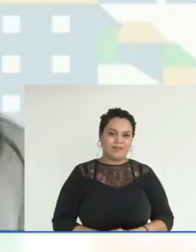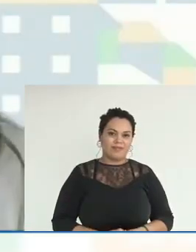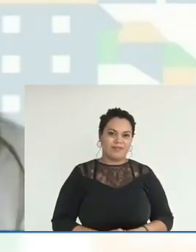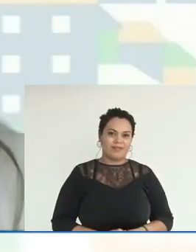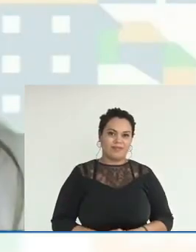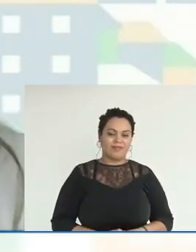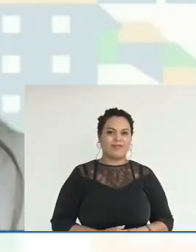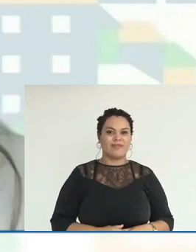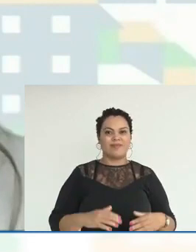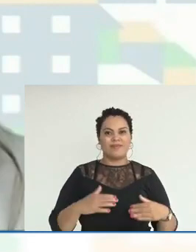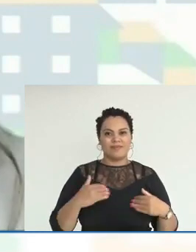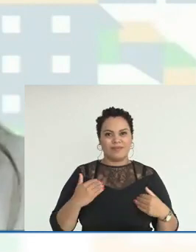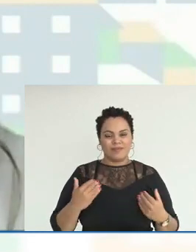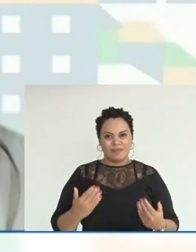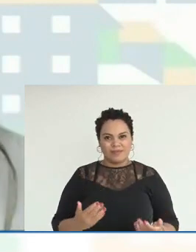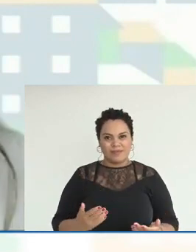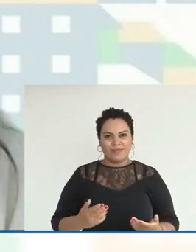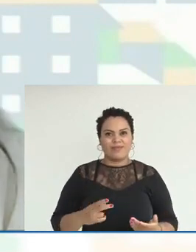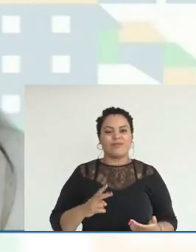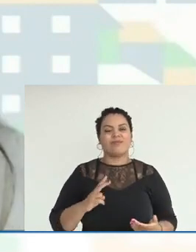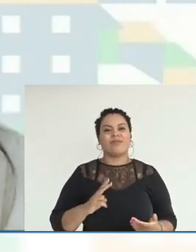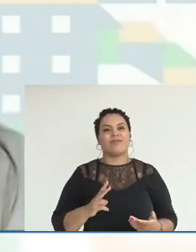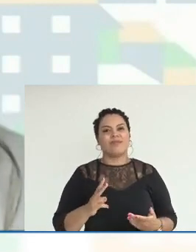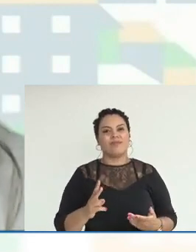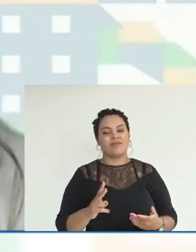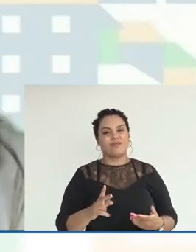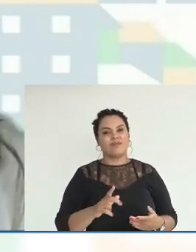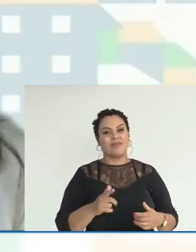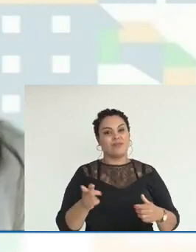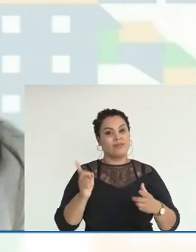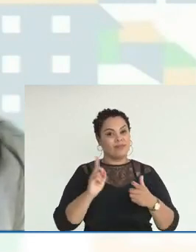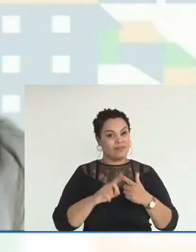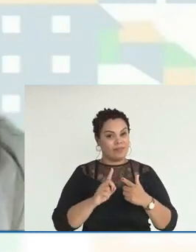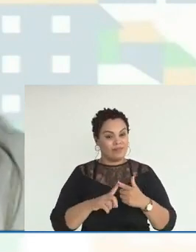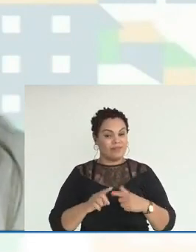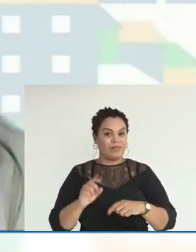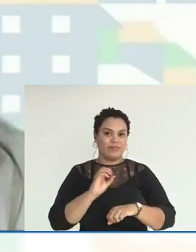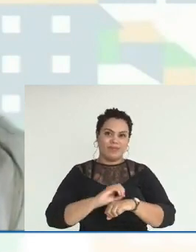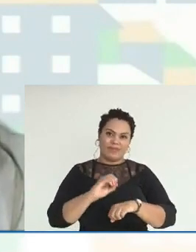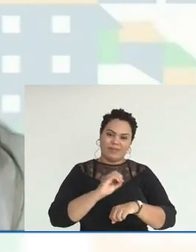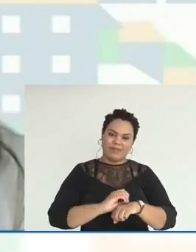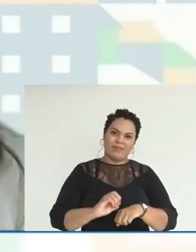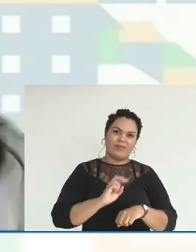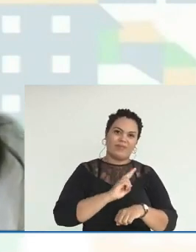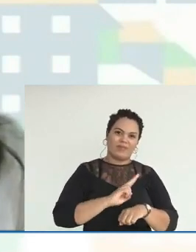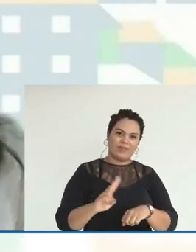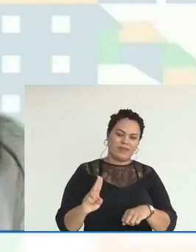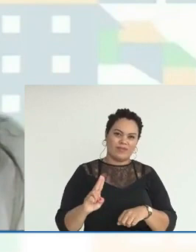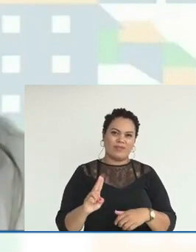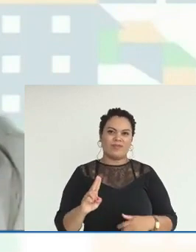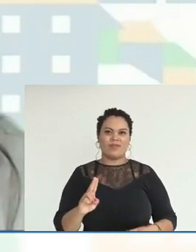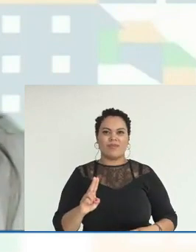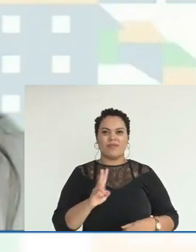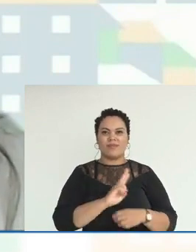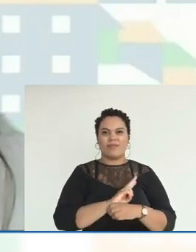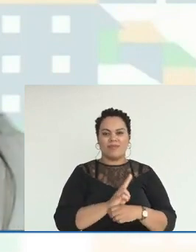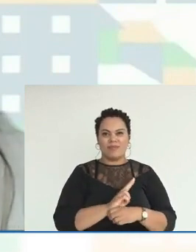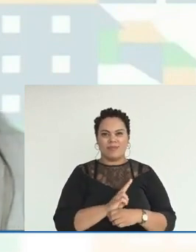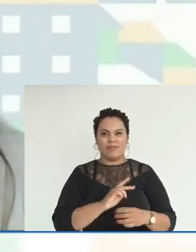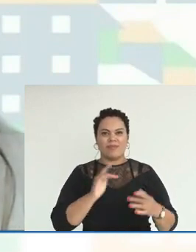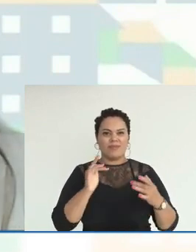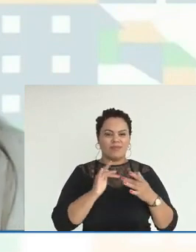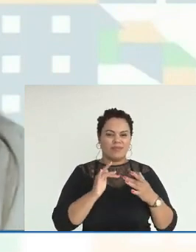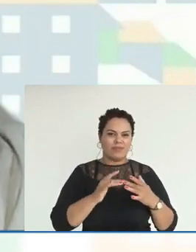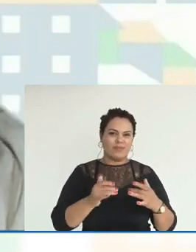Bom, dando continuidade para a nossa segunda oficina, denominada A Evolução da Assistência e Vigilância das Intoxicações na cidade de